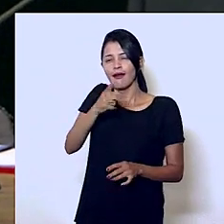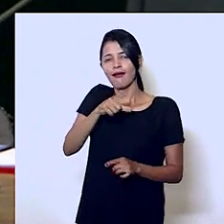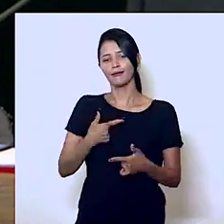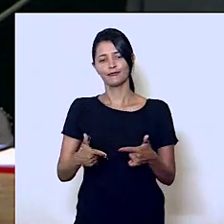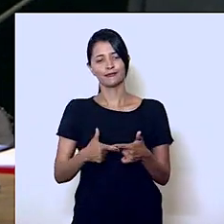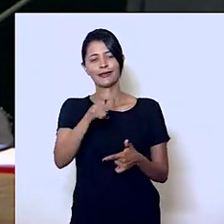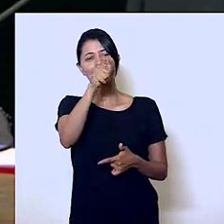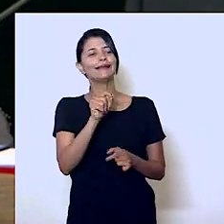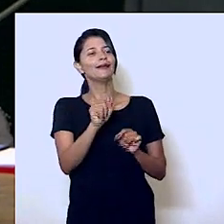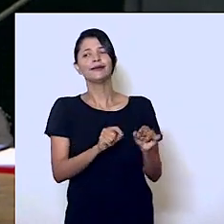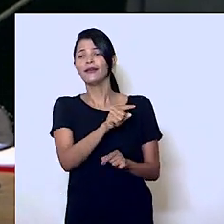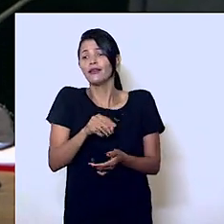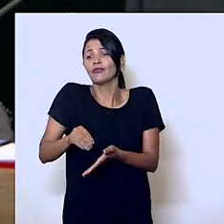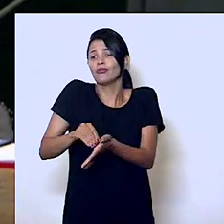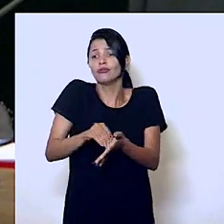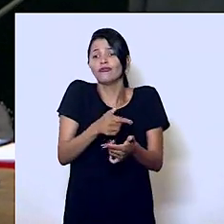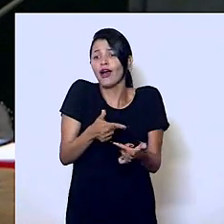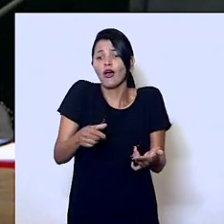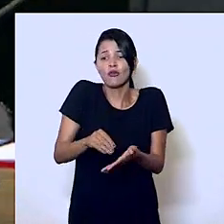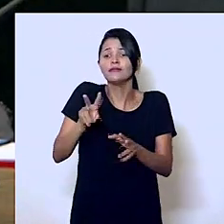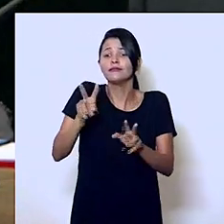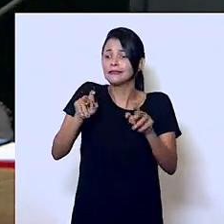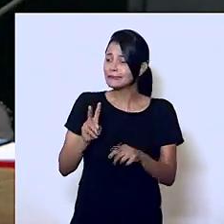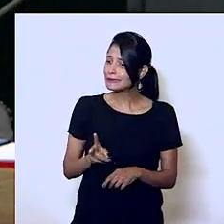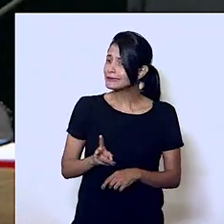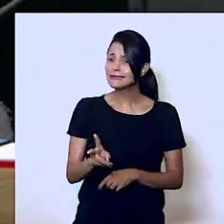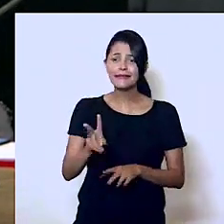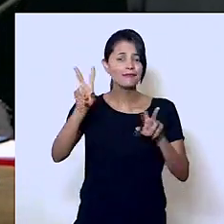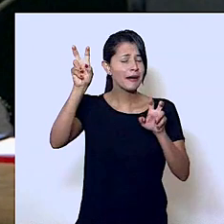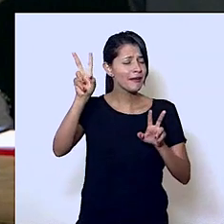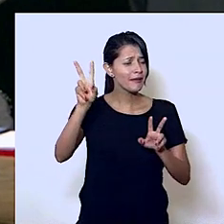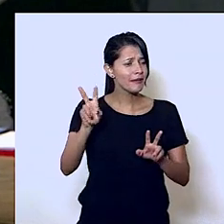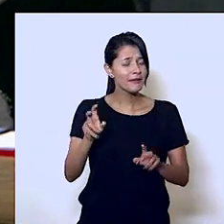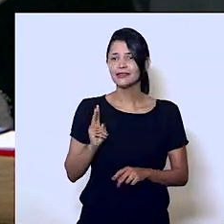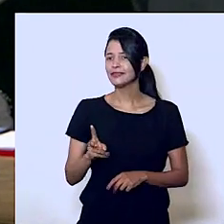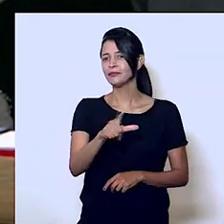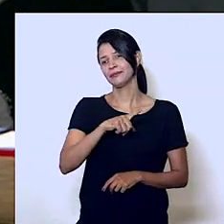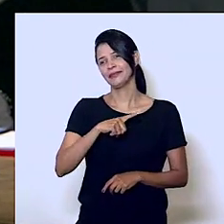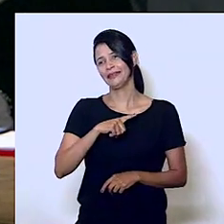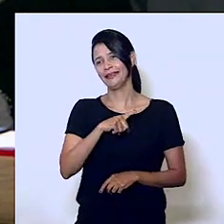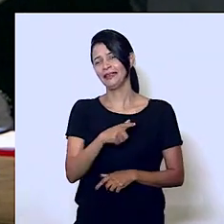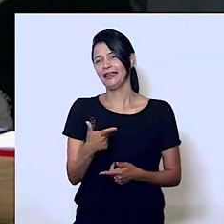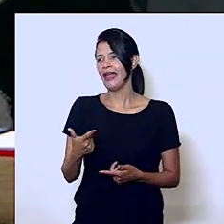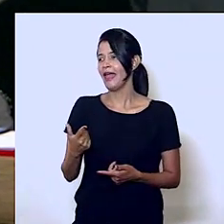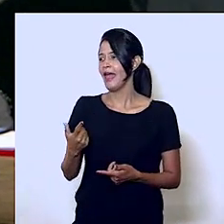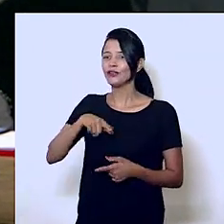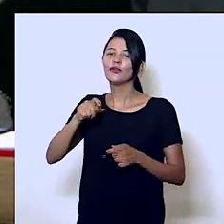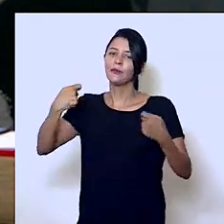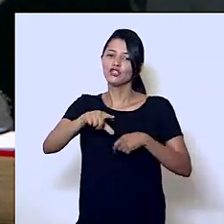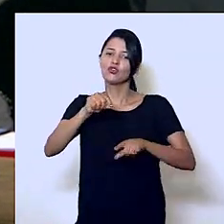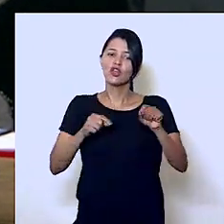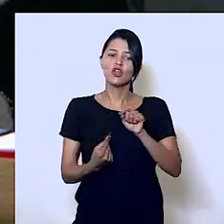falta assunto. Tem assunto demais. Não é? E cada um de nós tem que escolher um Paulo. Não é?